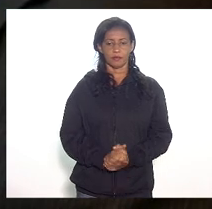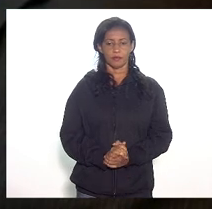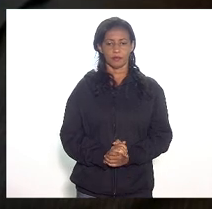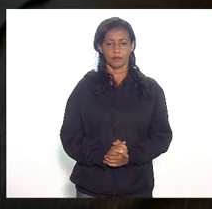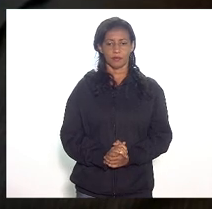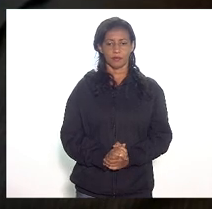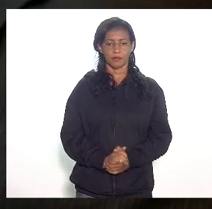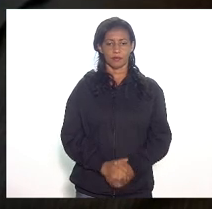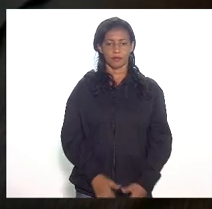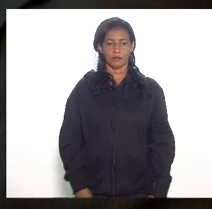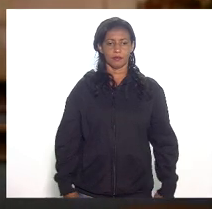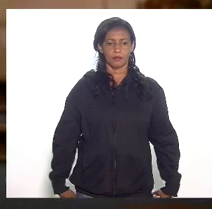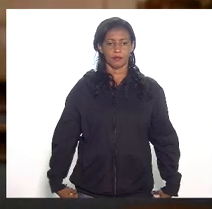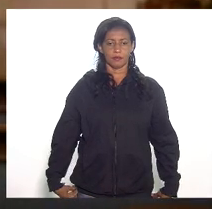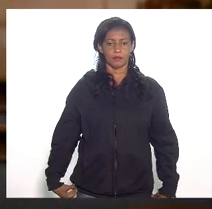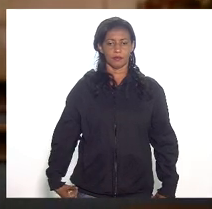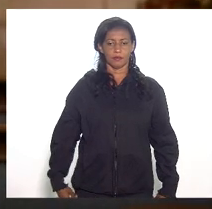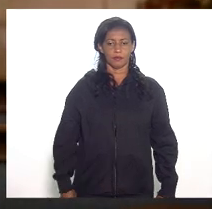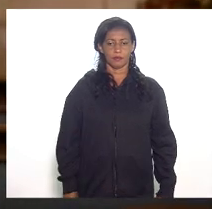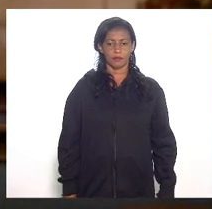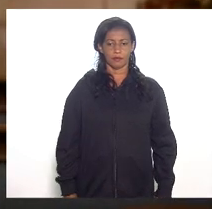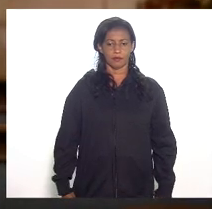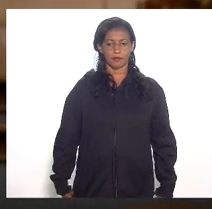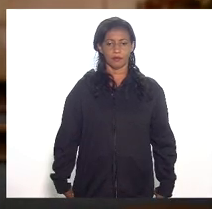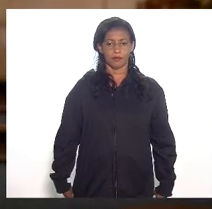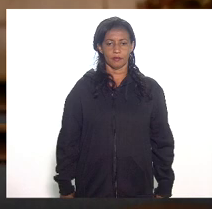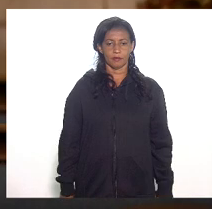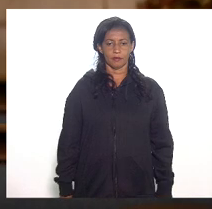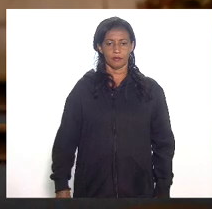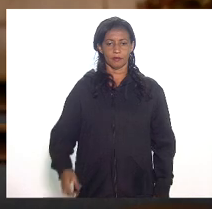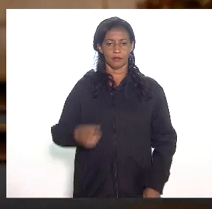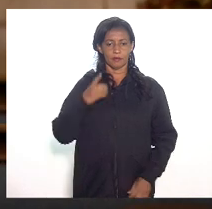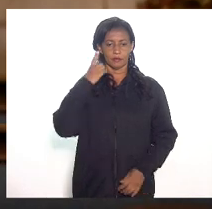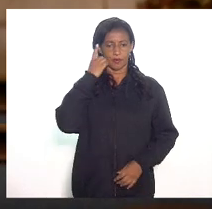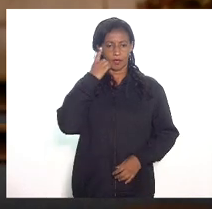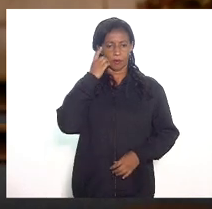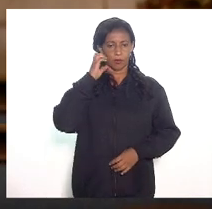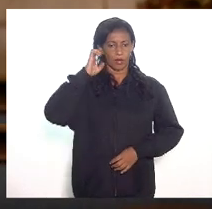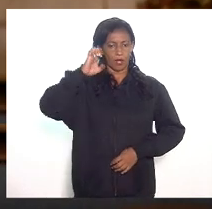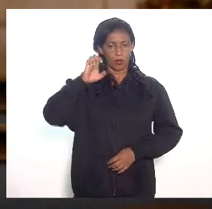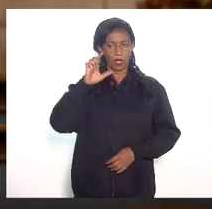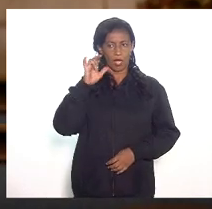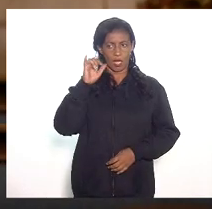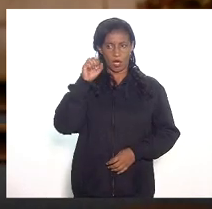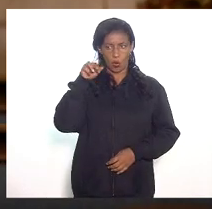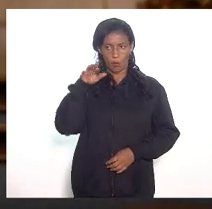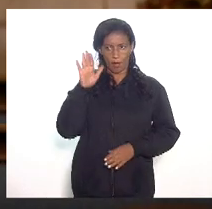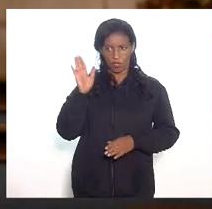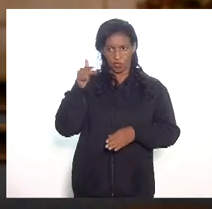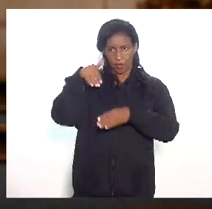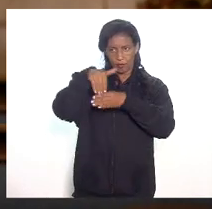Eleomar agora tem som, mas já votou. Já votei. Com voto divergente. Deputado Charles.